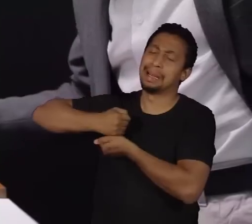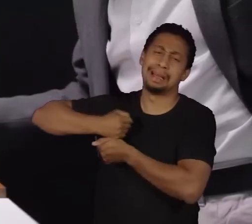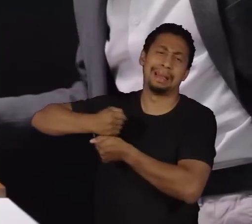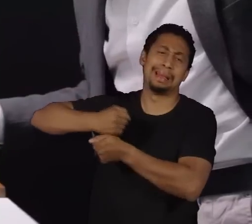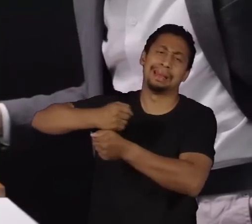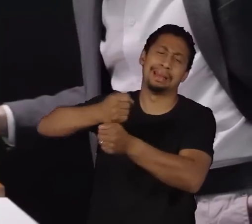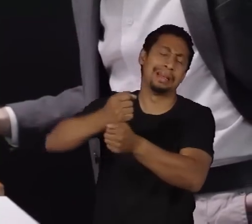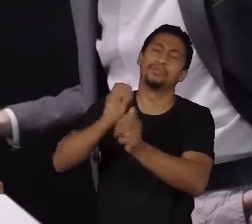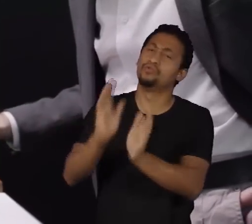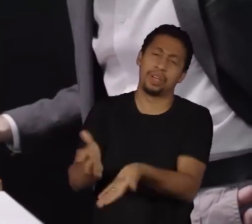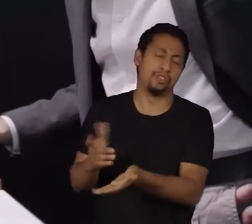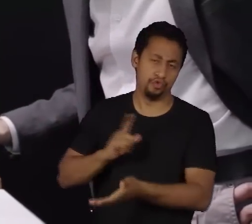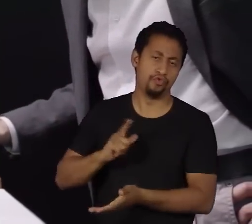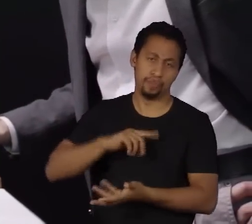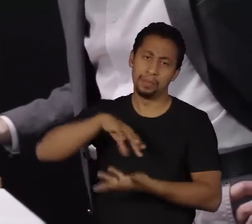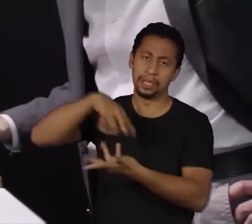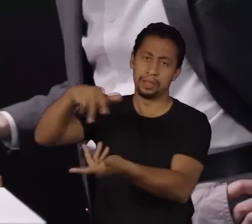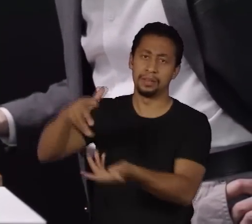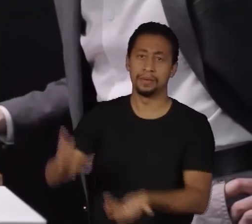né?